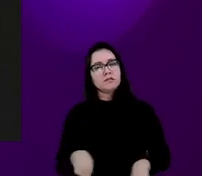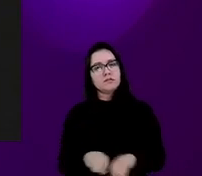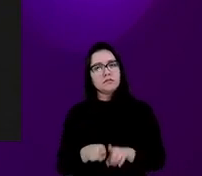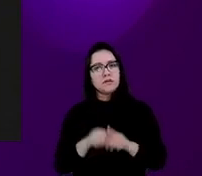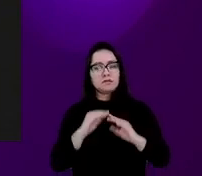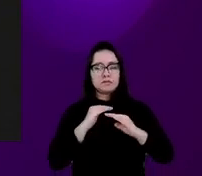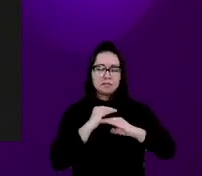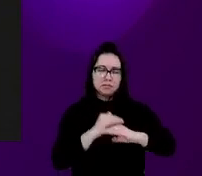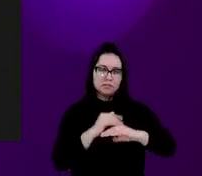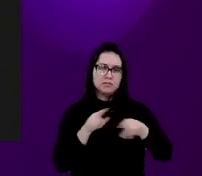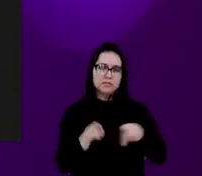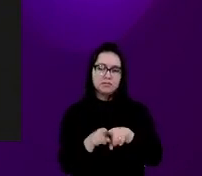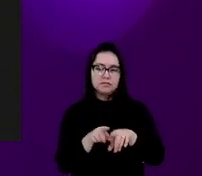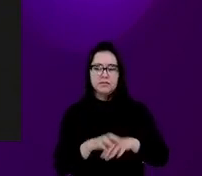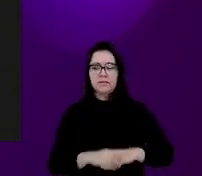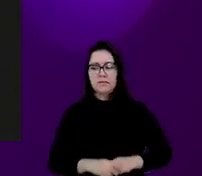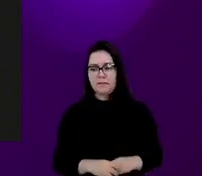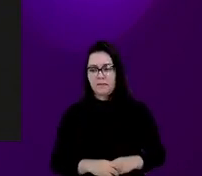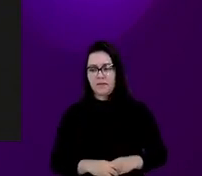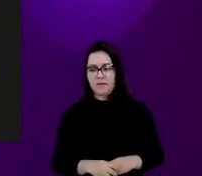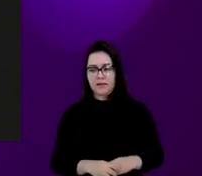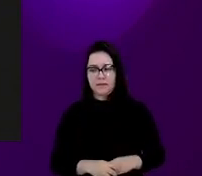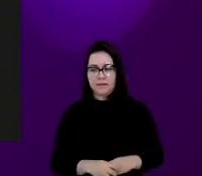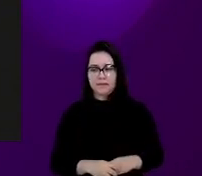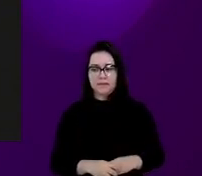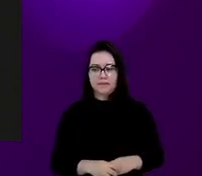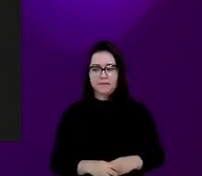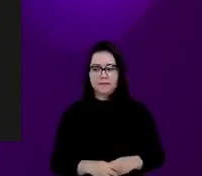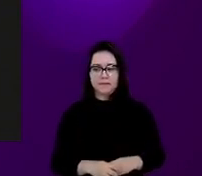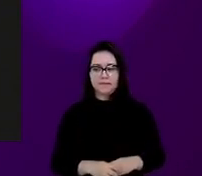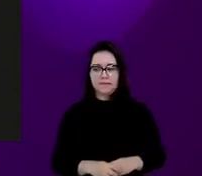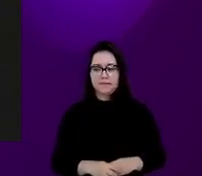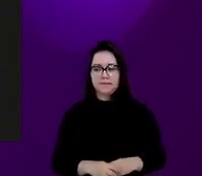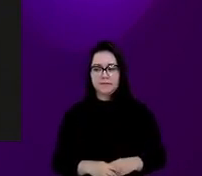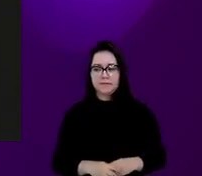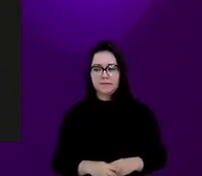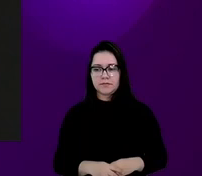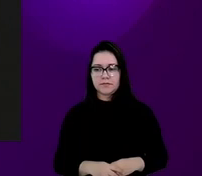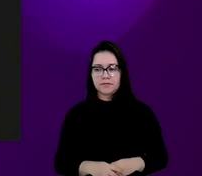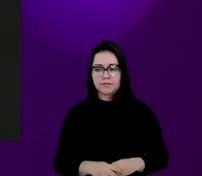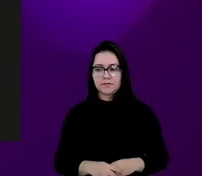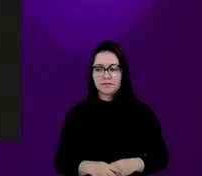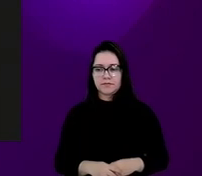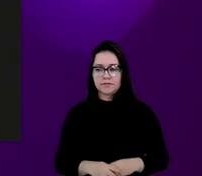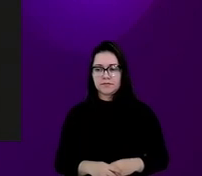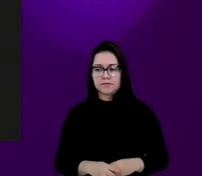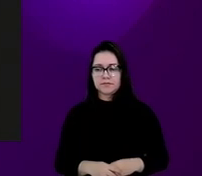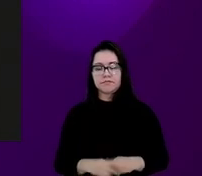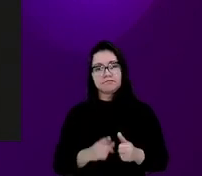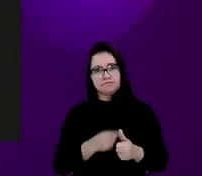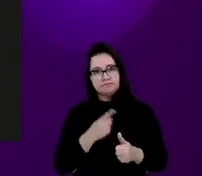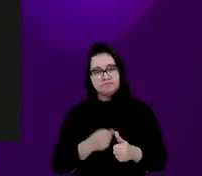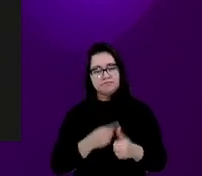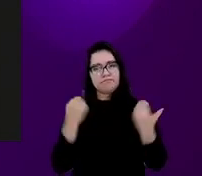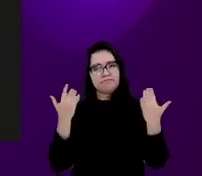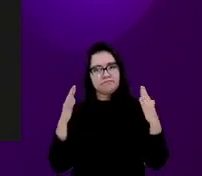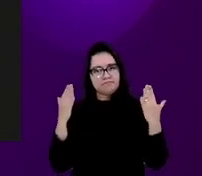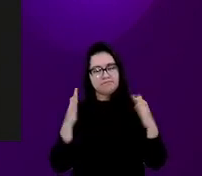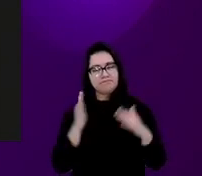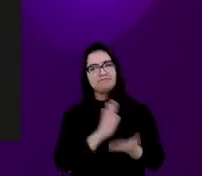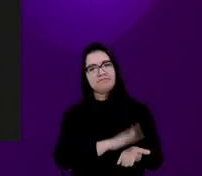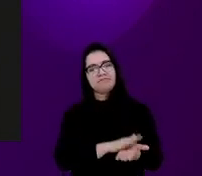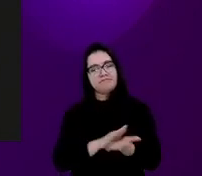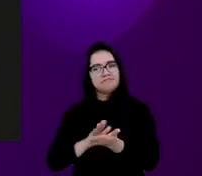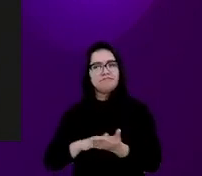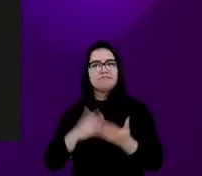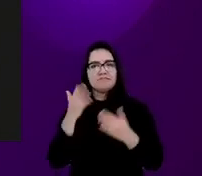padronizações. Eu queria ouvir a opinião do Gitman e do Rocha, por favor. Bom, primeiro, parabéns, Benedito, pela palestra, Rafa,